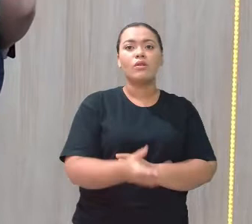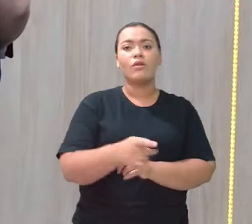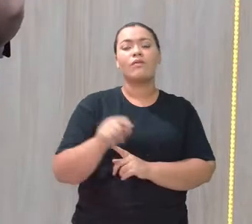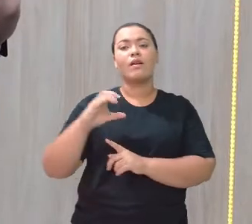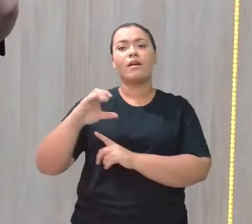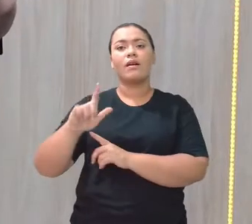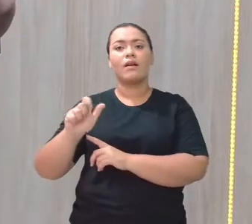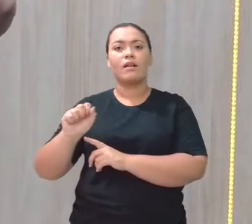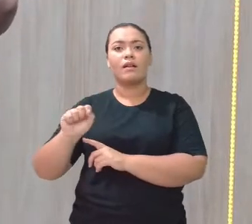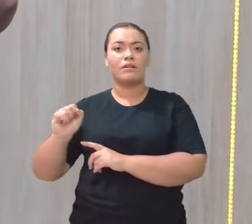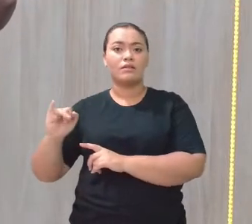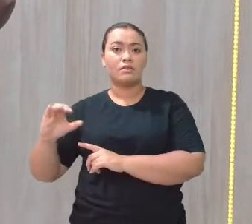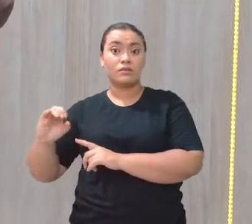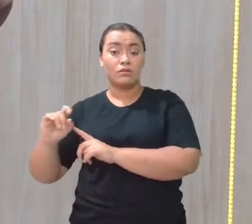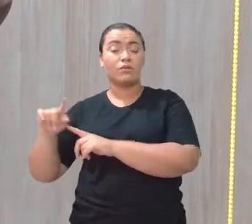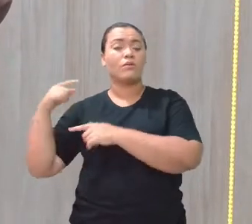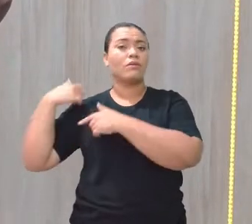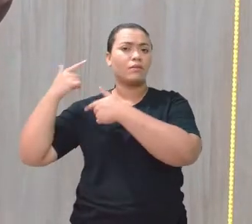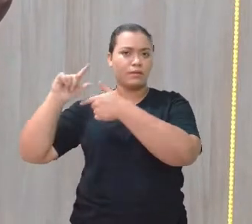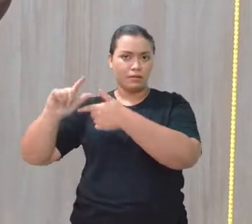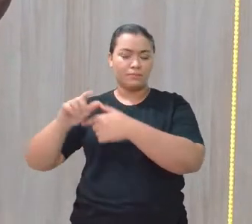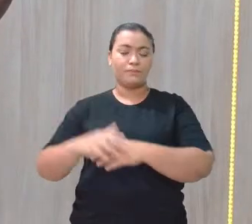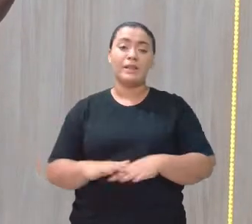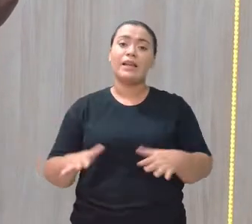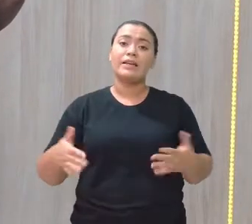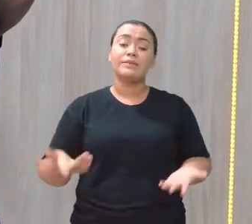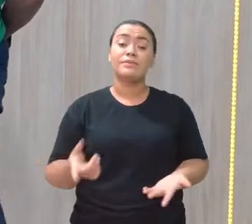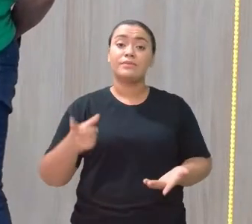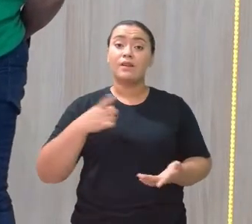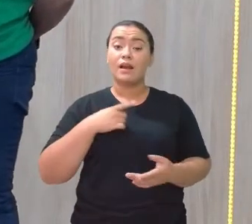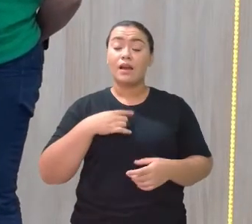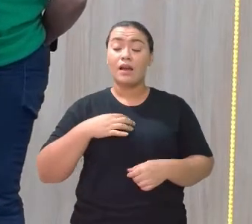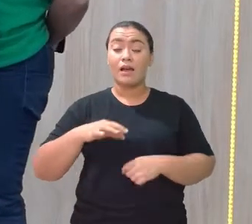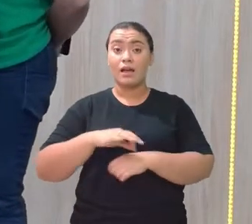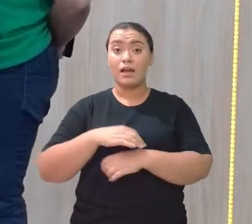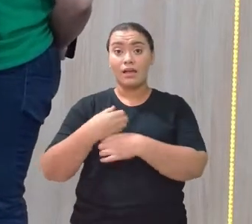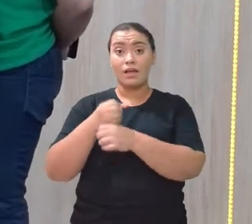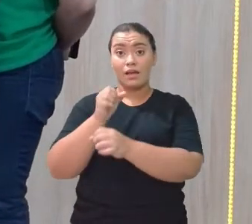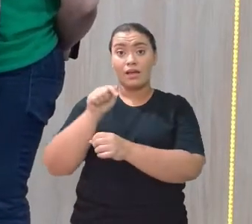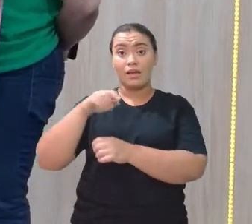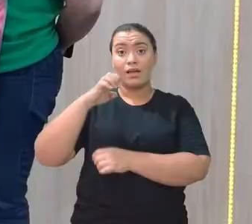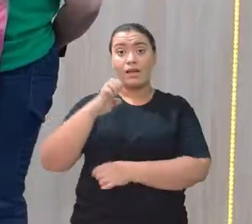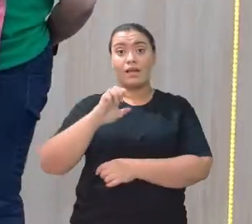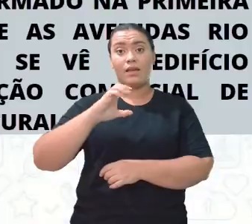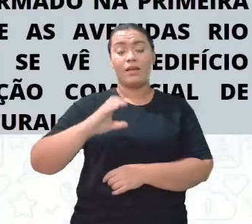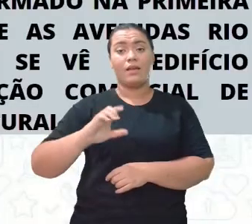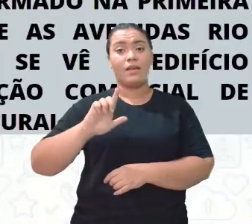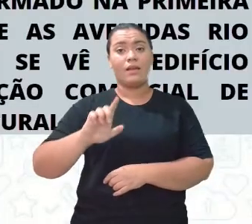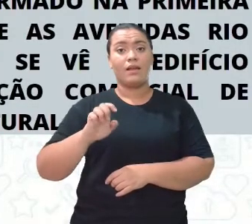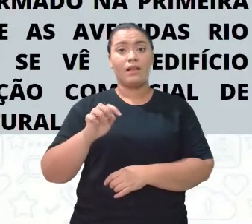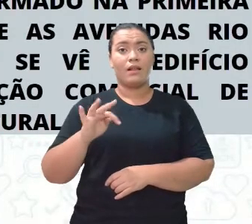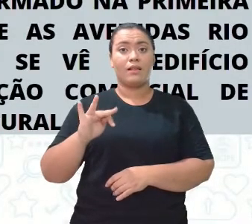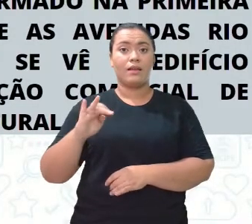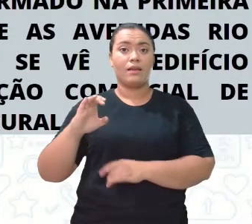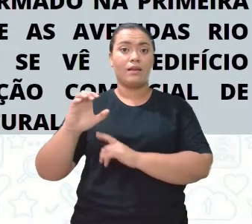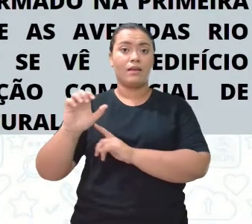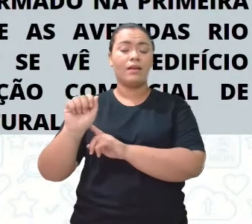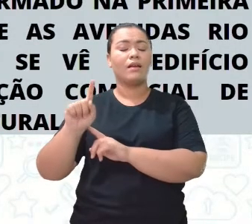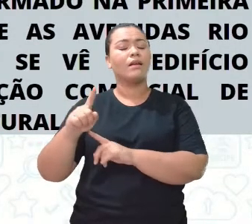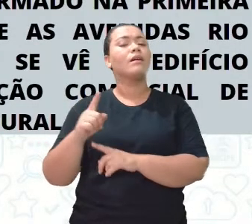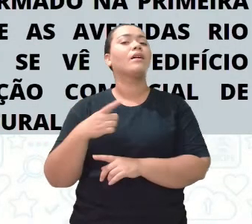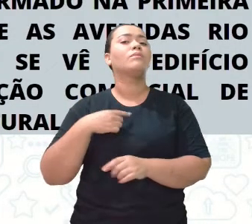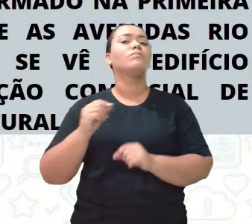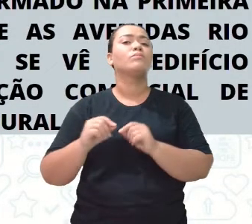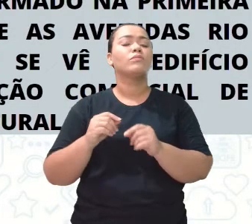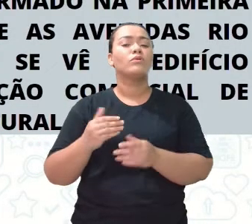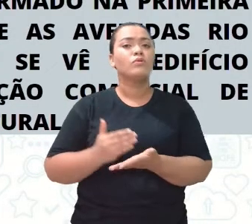ok? A arquitetura eclética, ela surgiu na segunda metade do século XIX e na capital